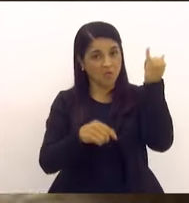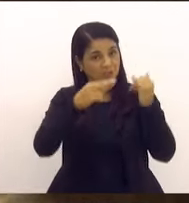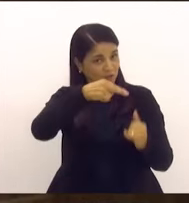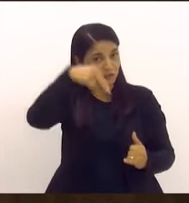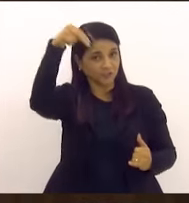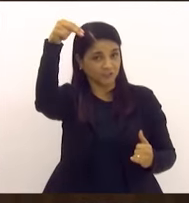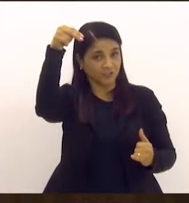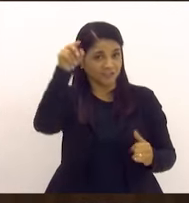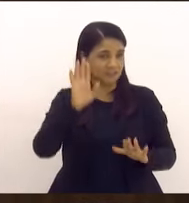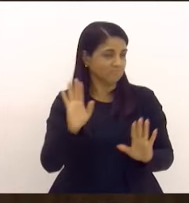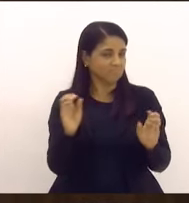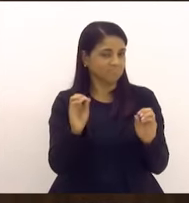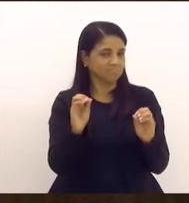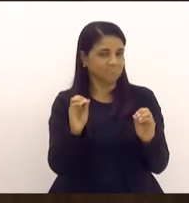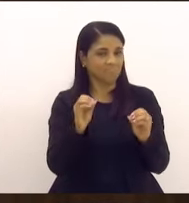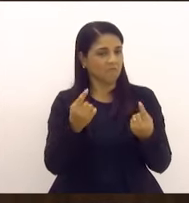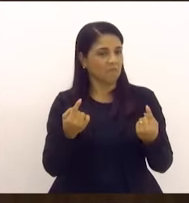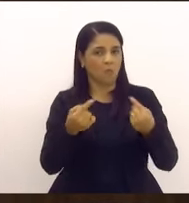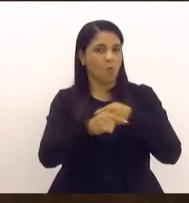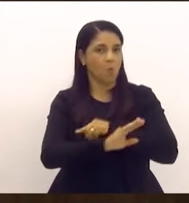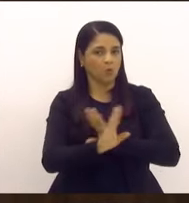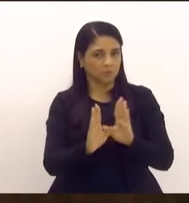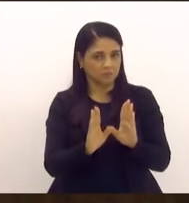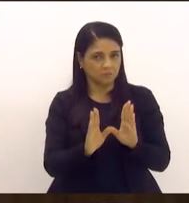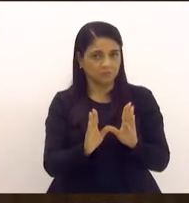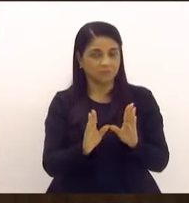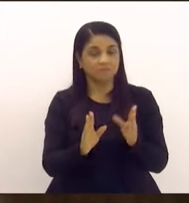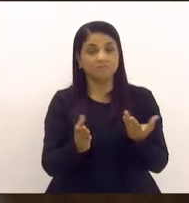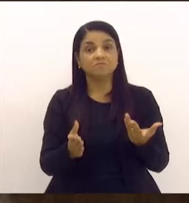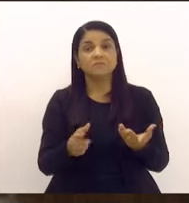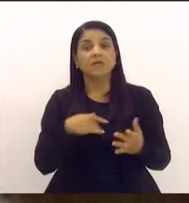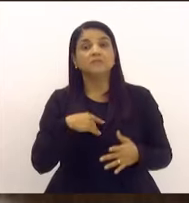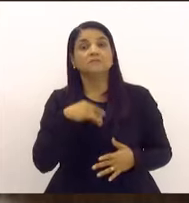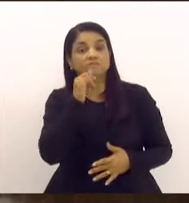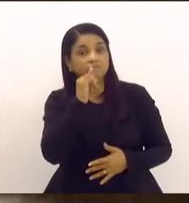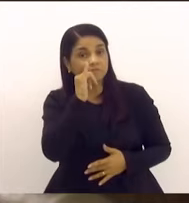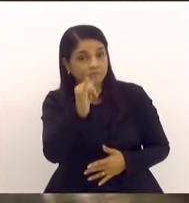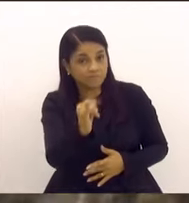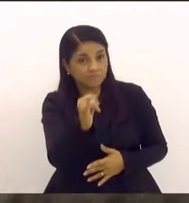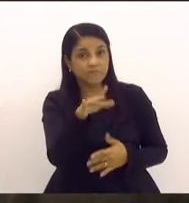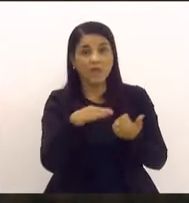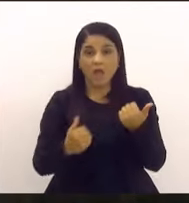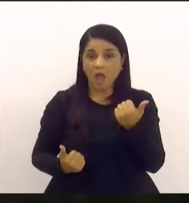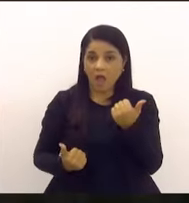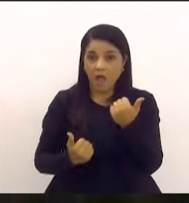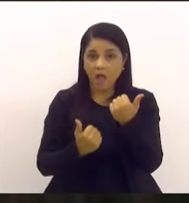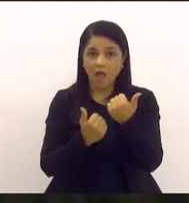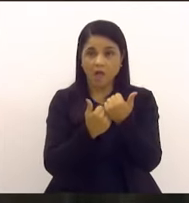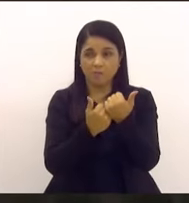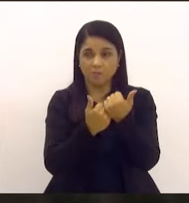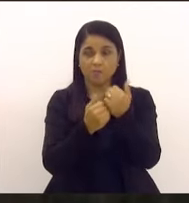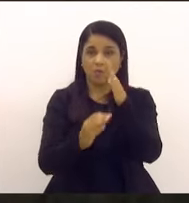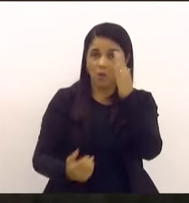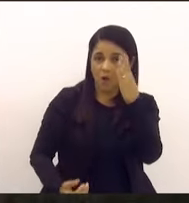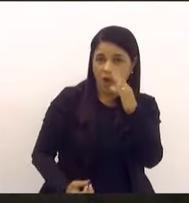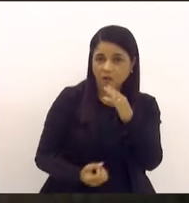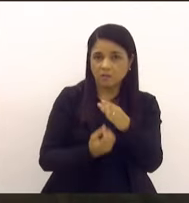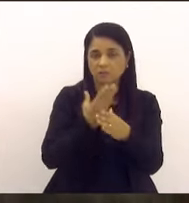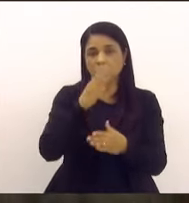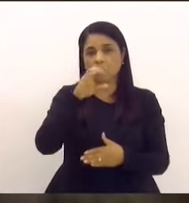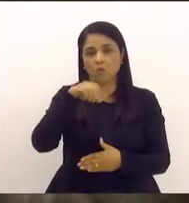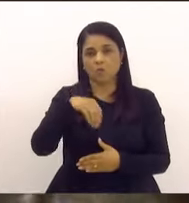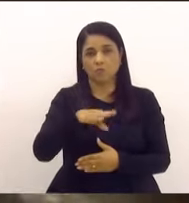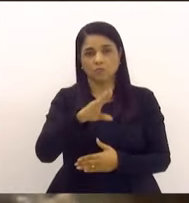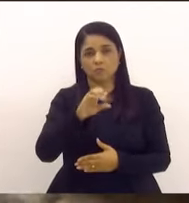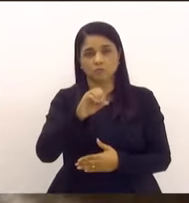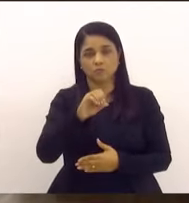e ninguém foi contra. Agora, também dizer para esses que apoiaram a criação do Consórcio Nordeste,